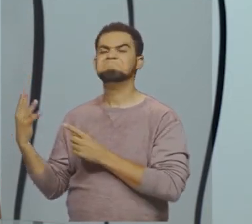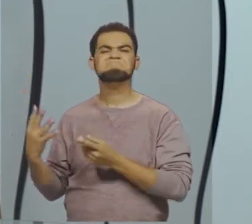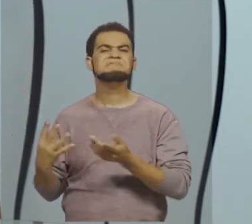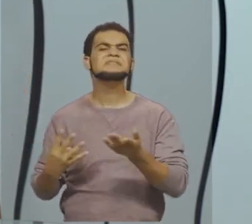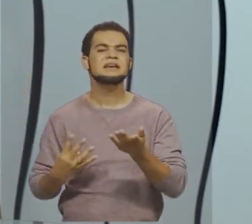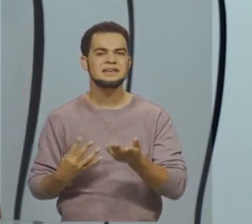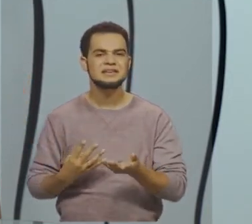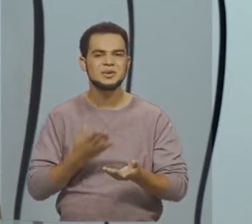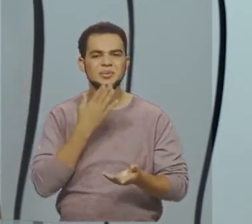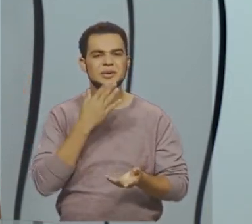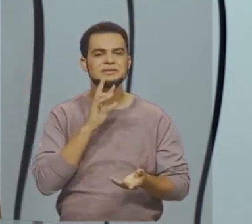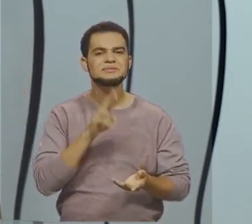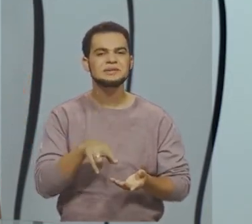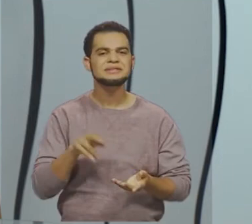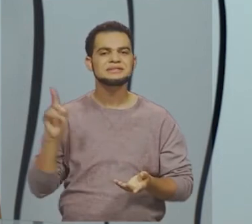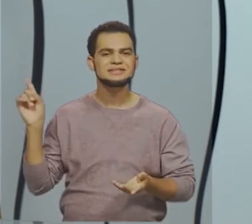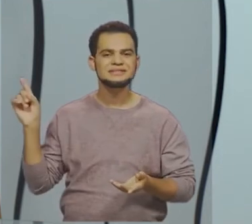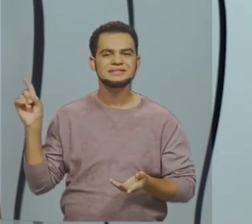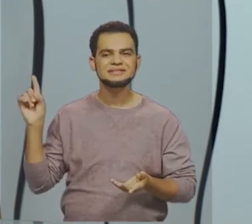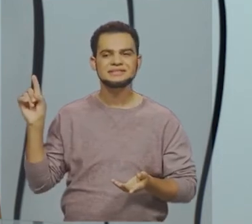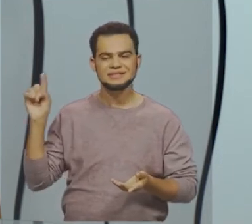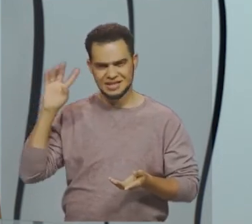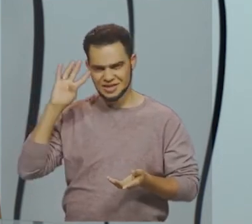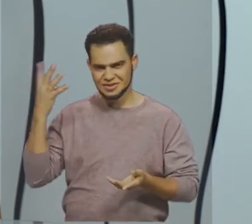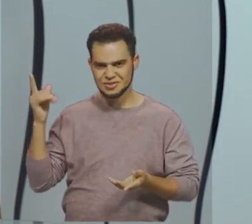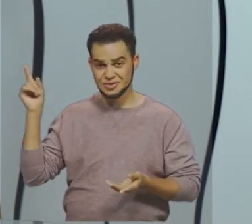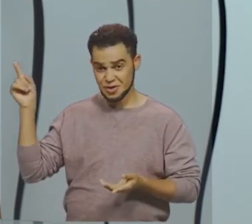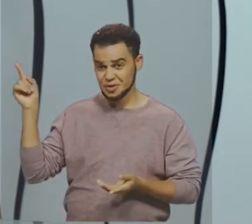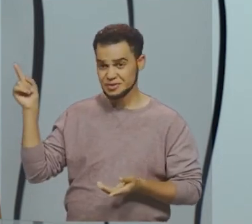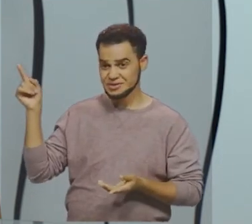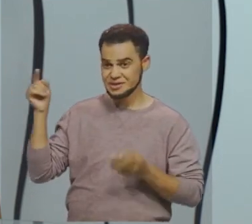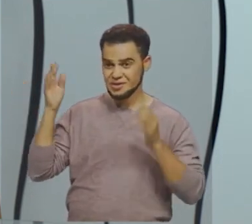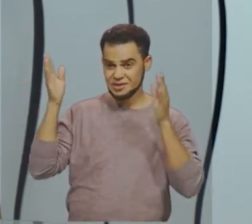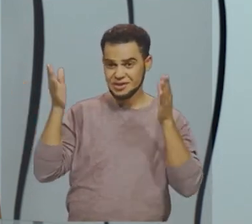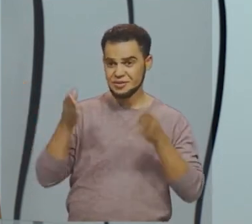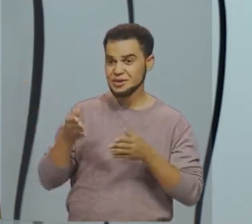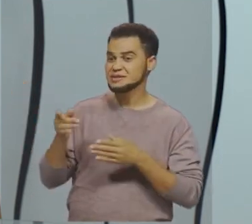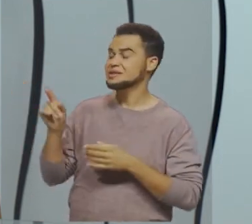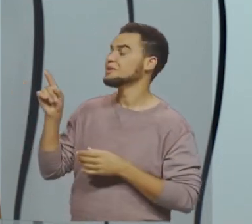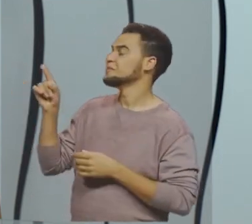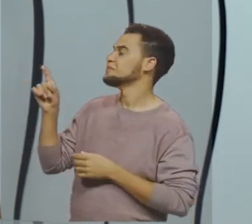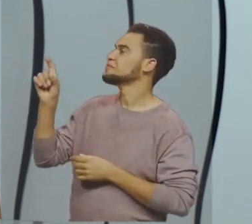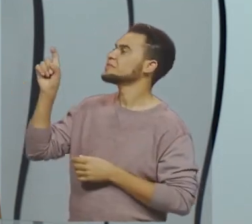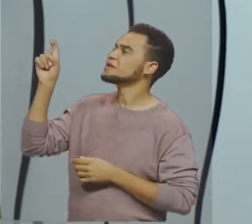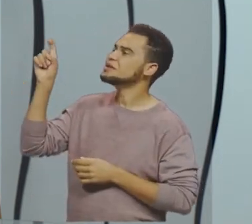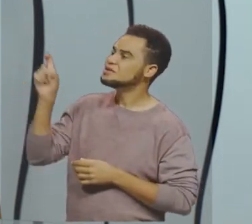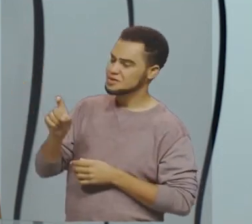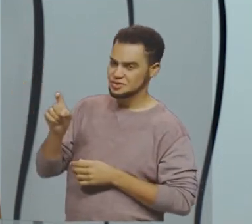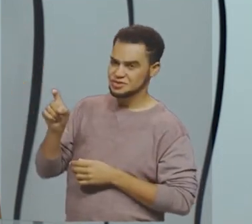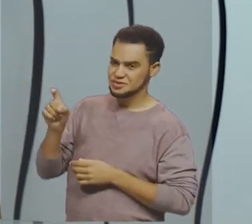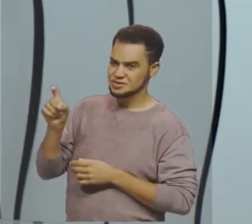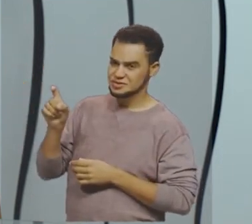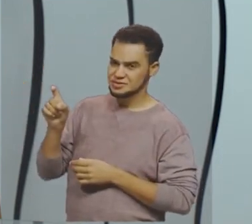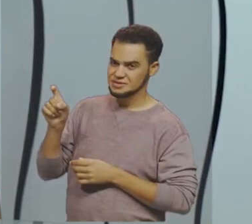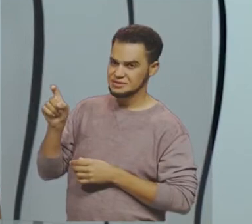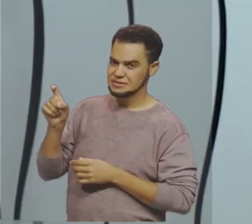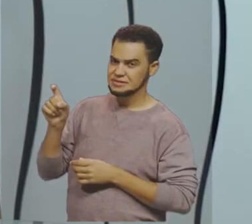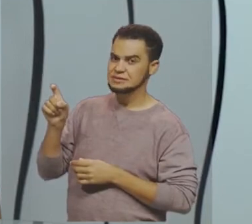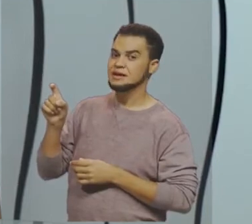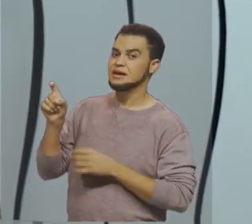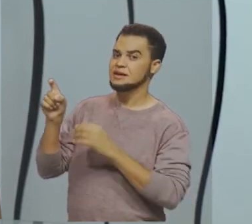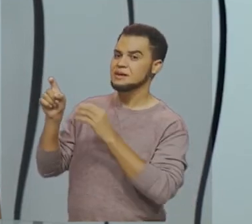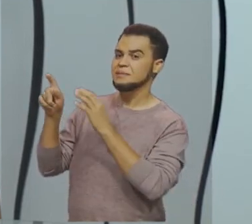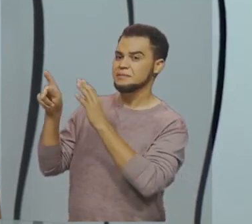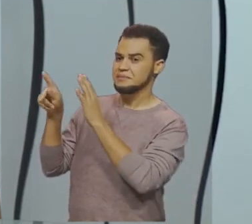a resposta, a solução da equação é x, né? E pertence